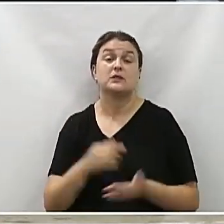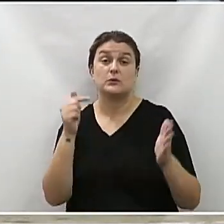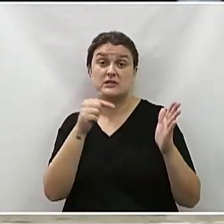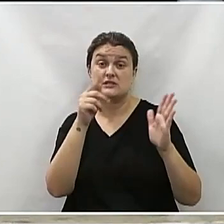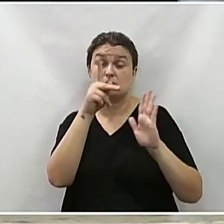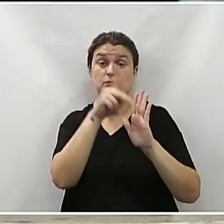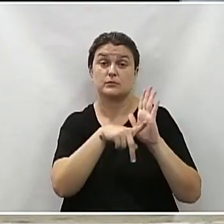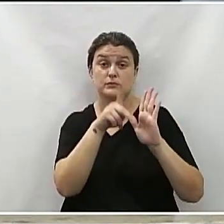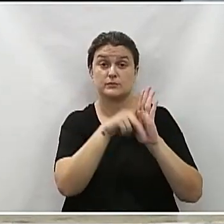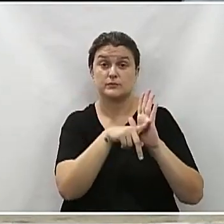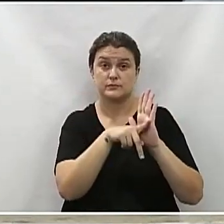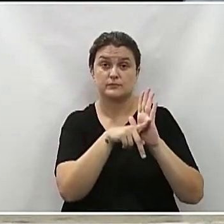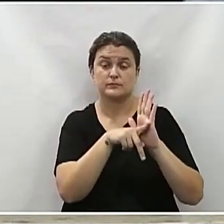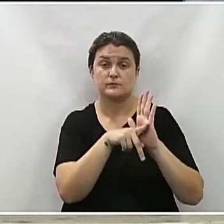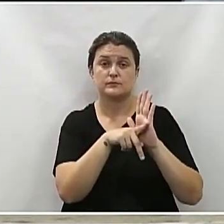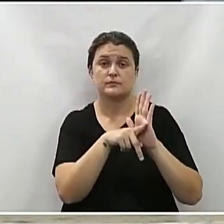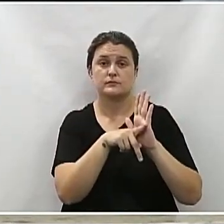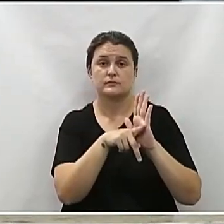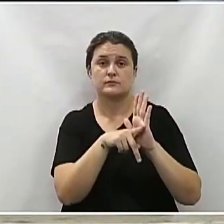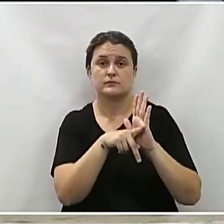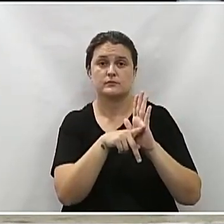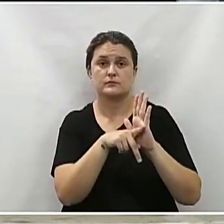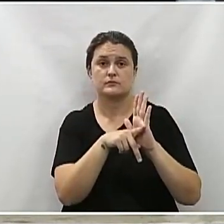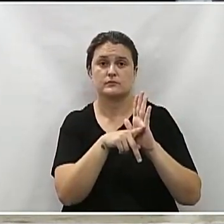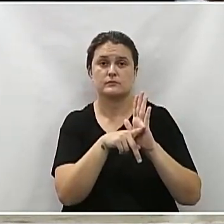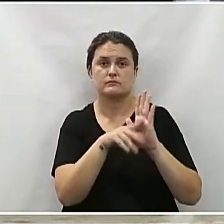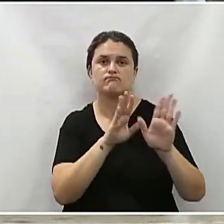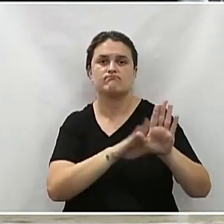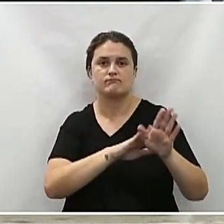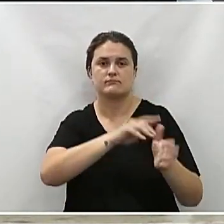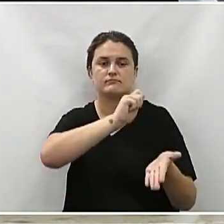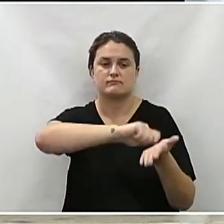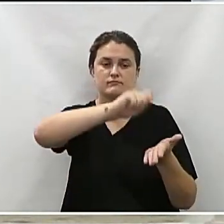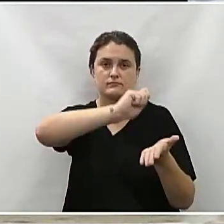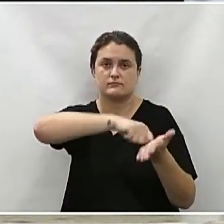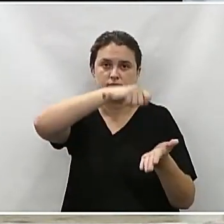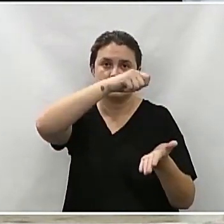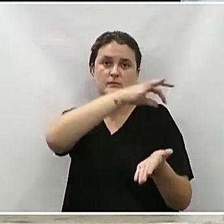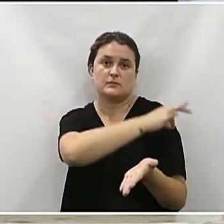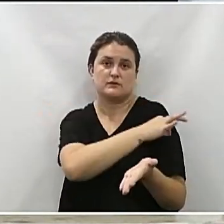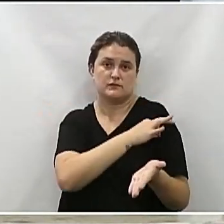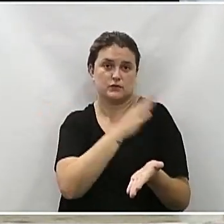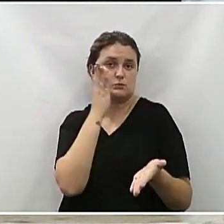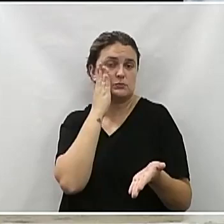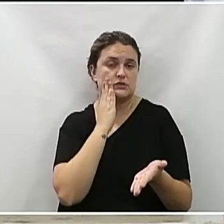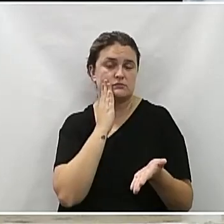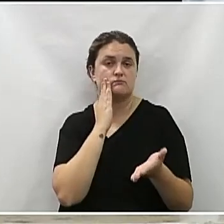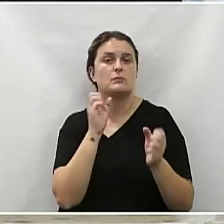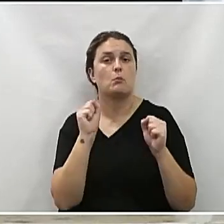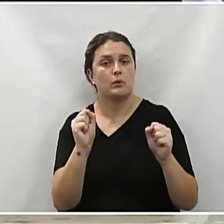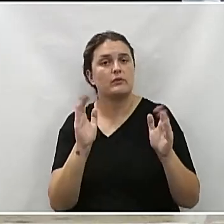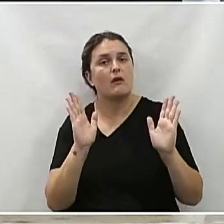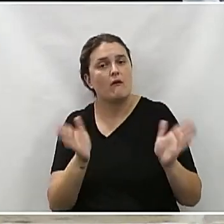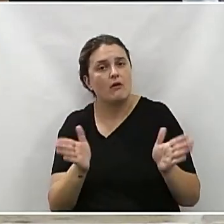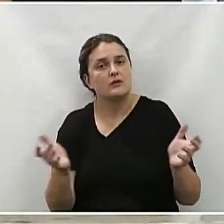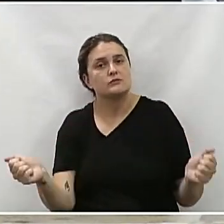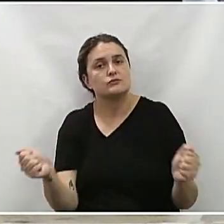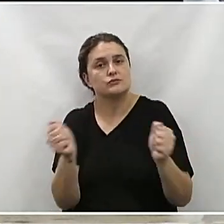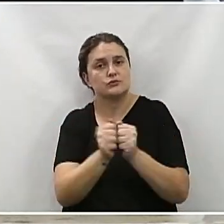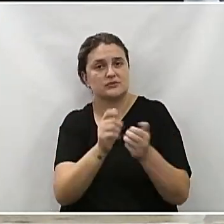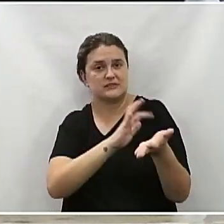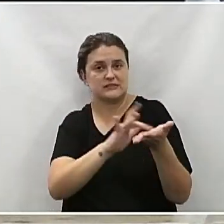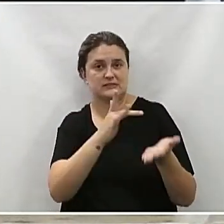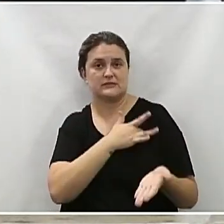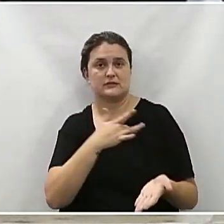esse projeto com a mão e assinatura do prefeito Bachir para que possa agora juntamente com a